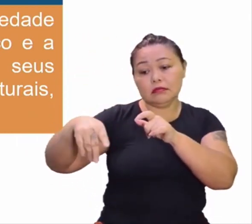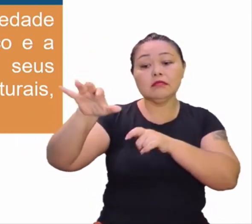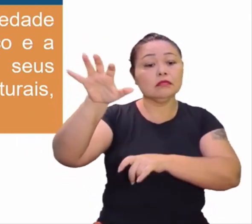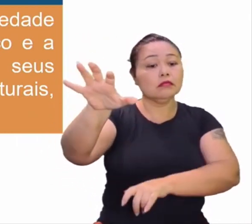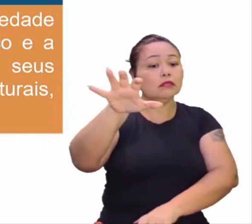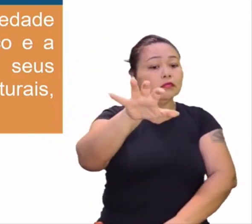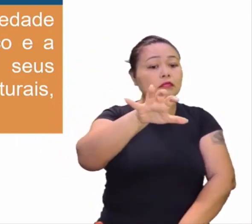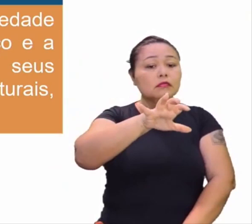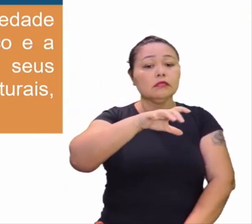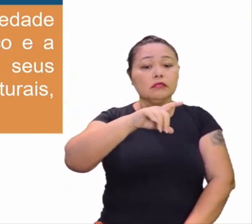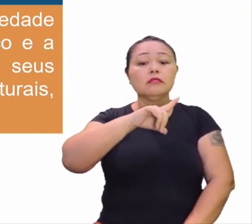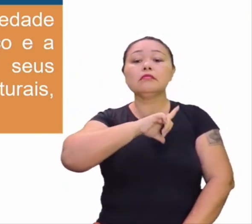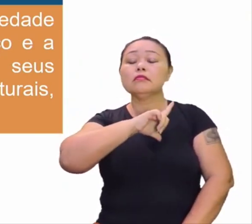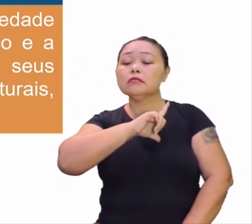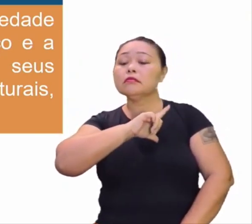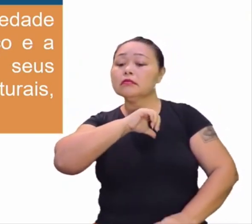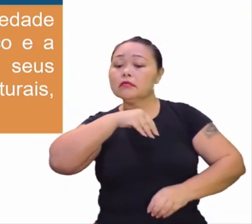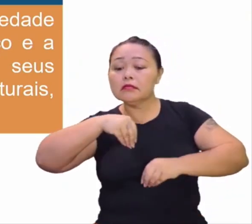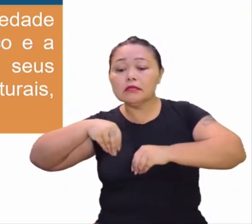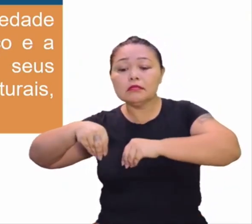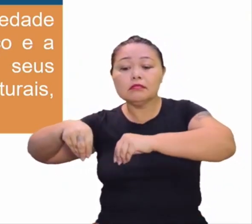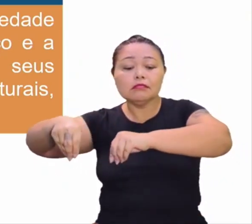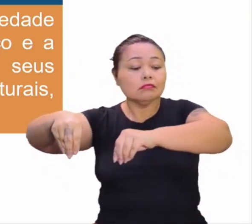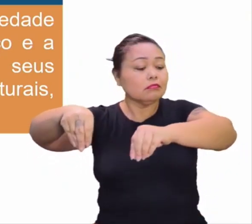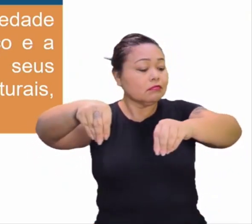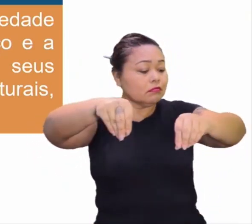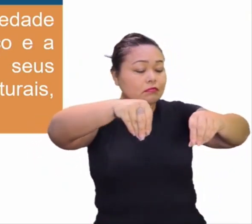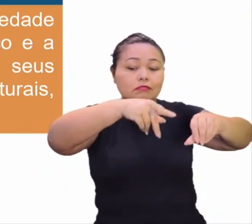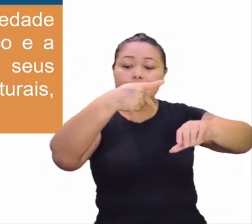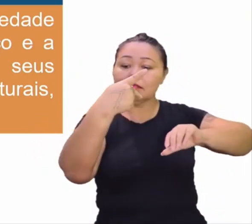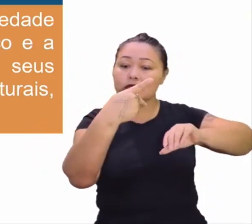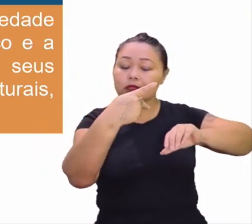e regionais expressos por suas